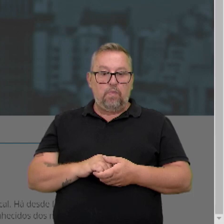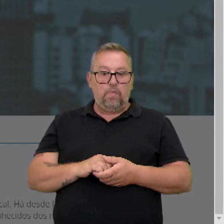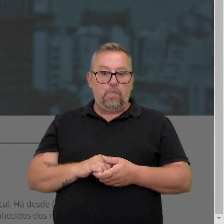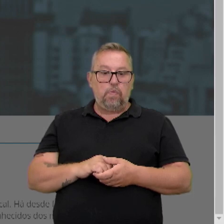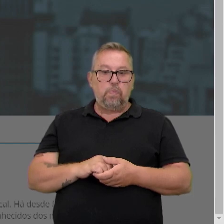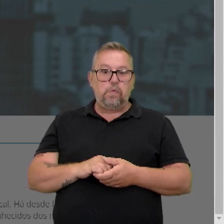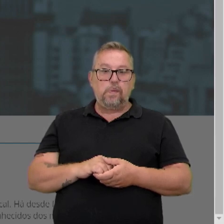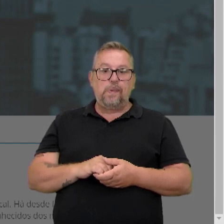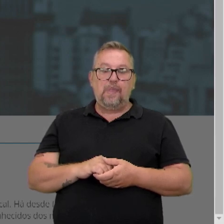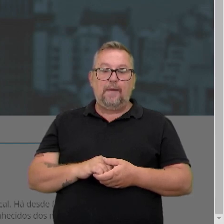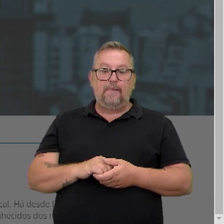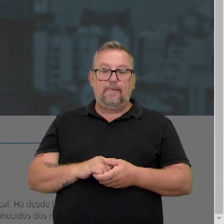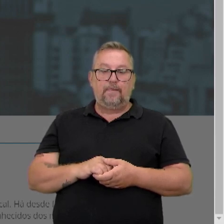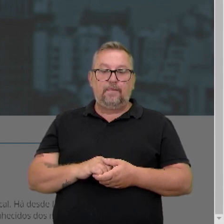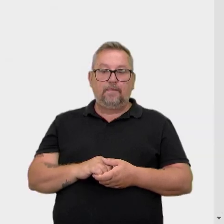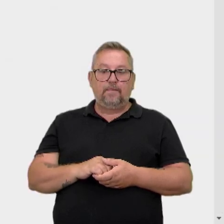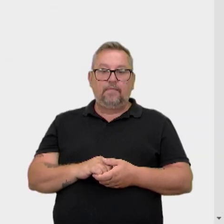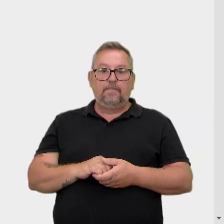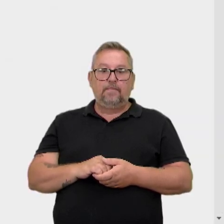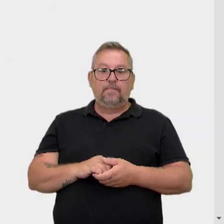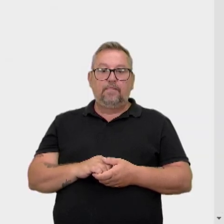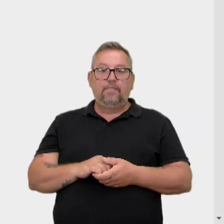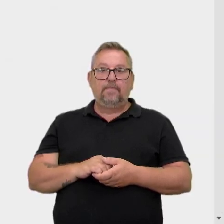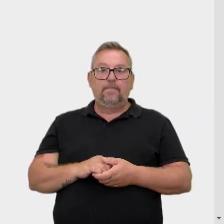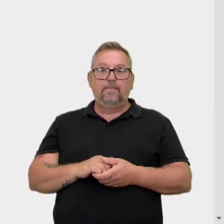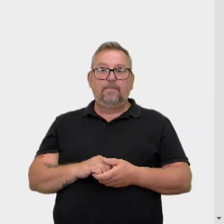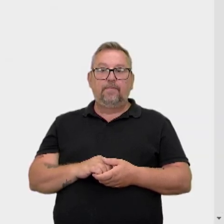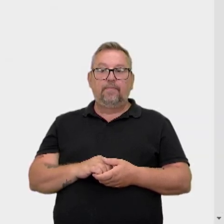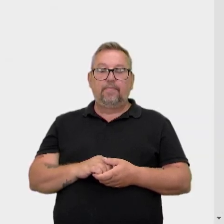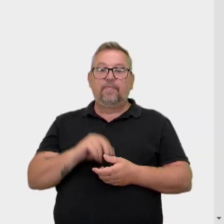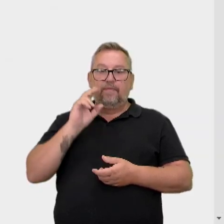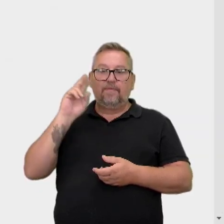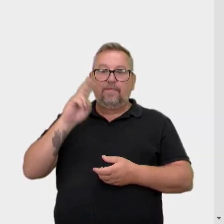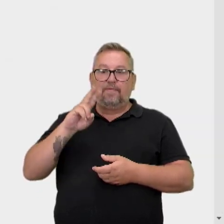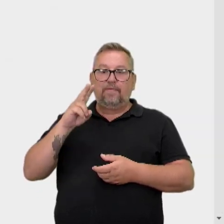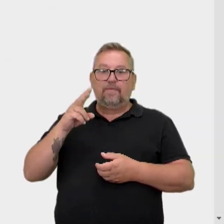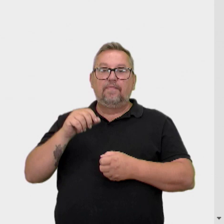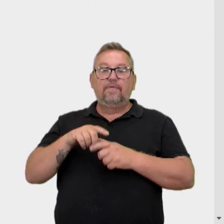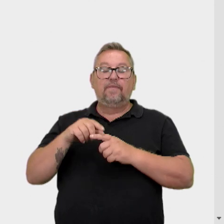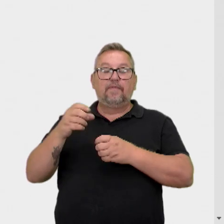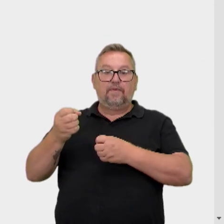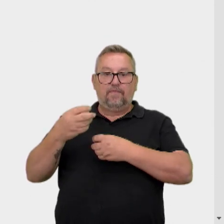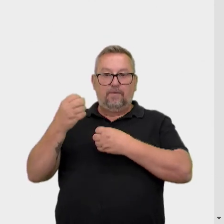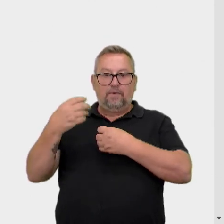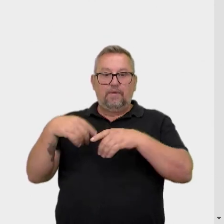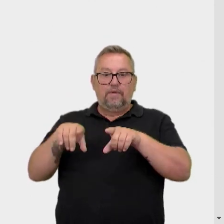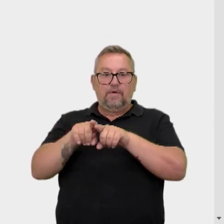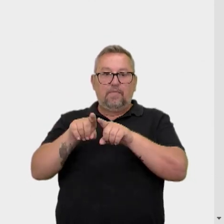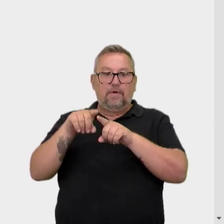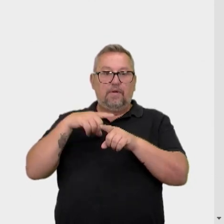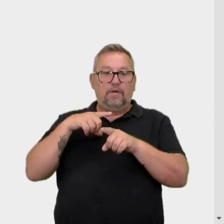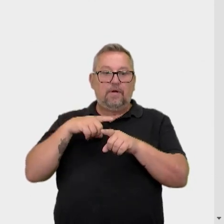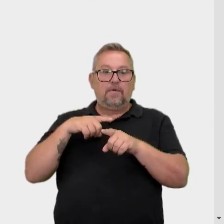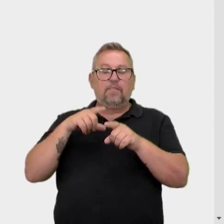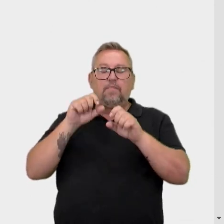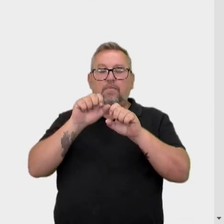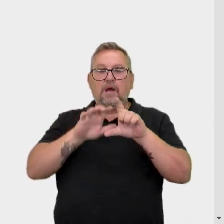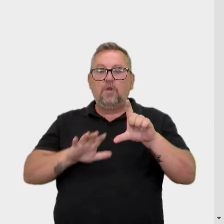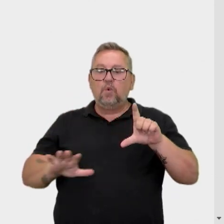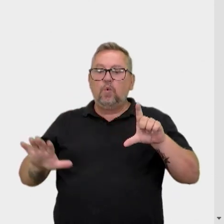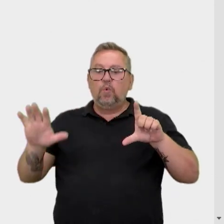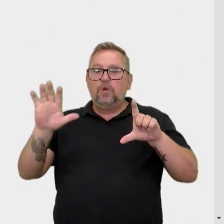aqui, né, que a gente vai estar vendo aí os dados, tá? Então ele vai abrir, né, e aí vai ter lá o panorama, vai